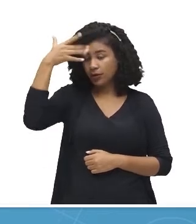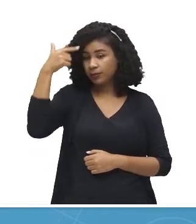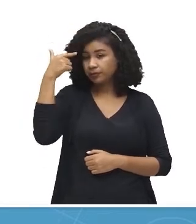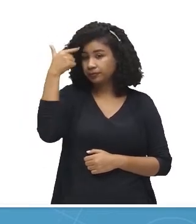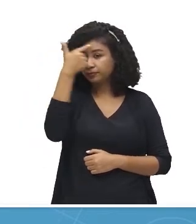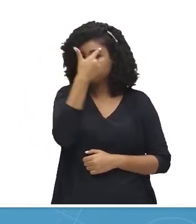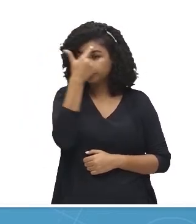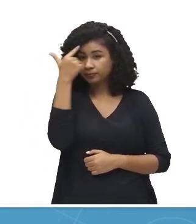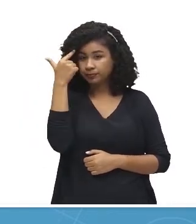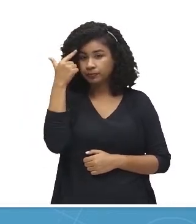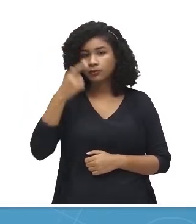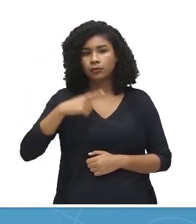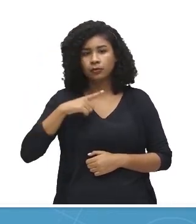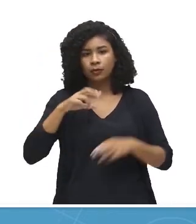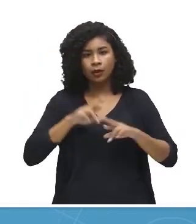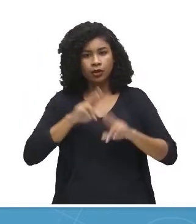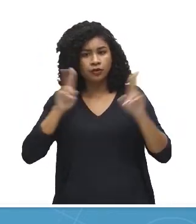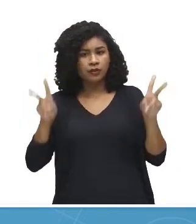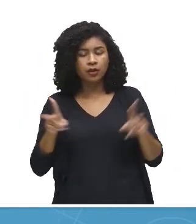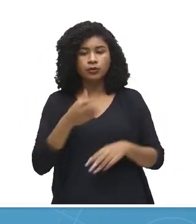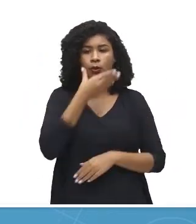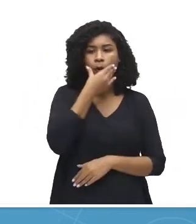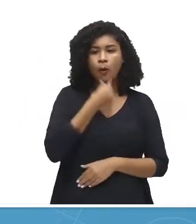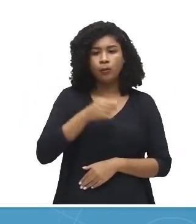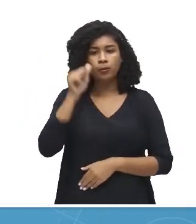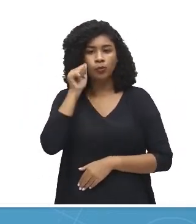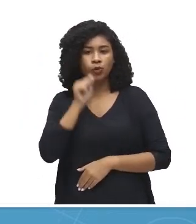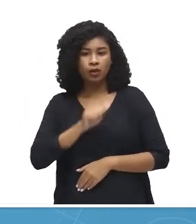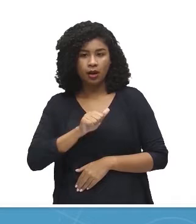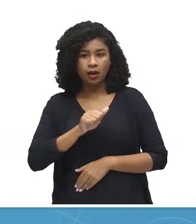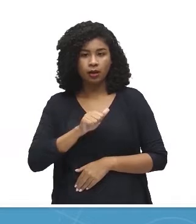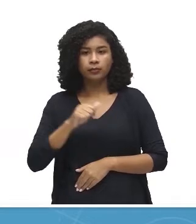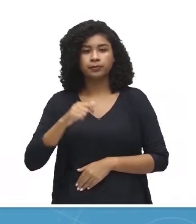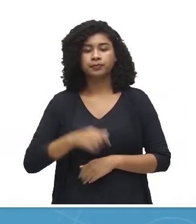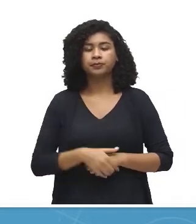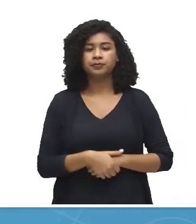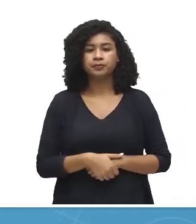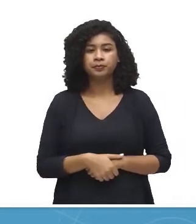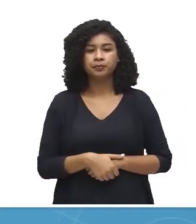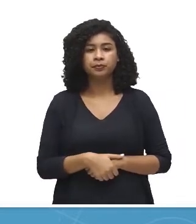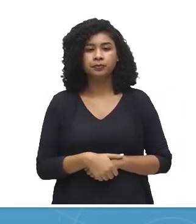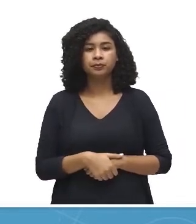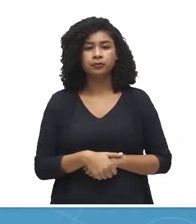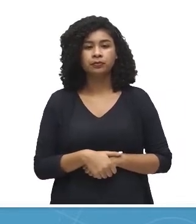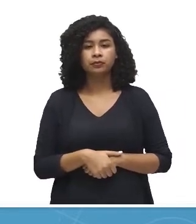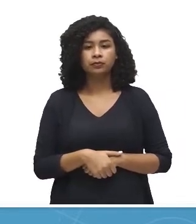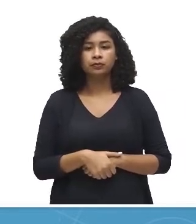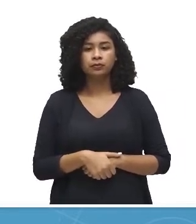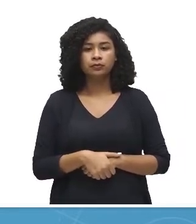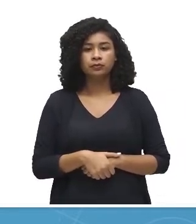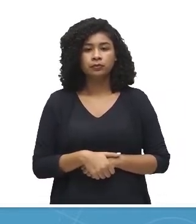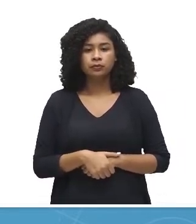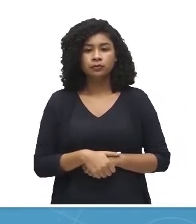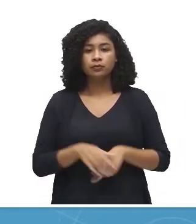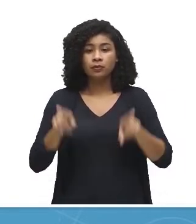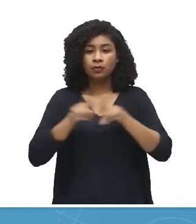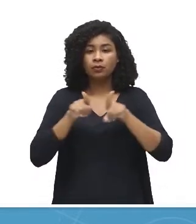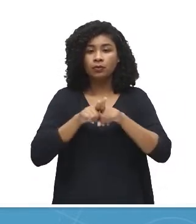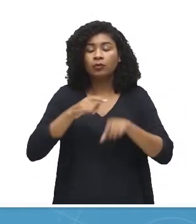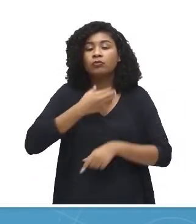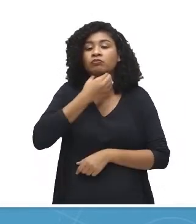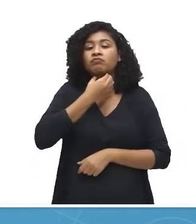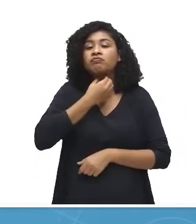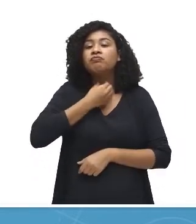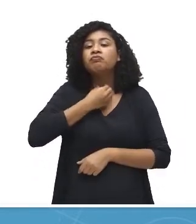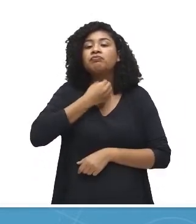Então, temos a diferença entre homens e mulheres, que vai ser só ali nos órgãos genitais, tá? Temos também a tireoide na região